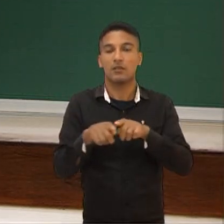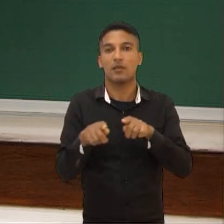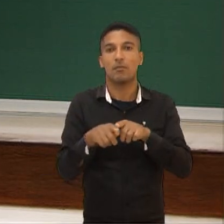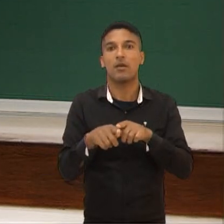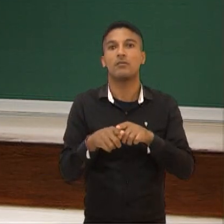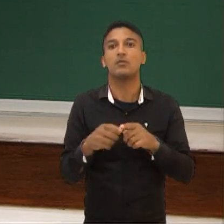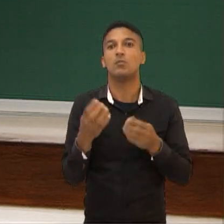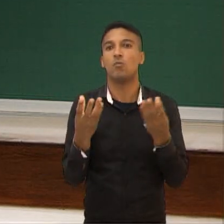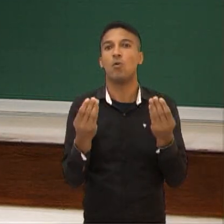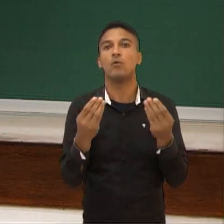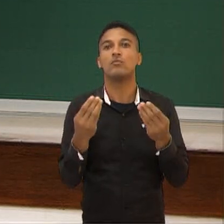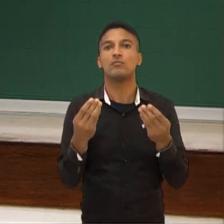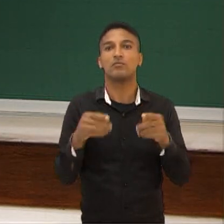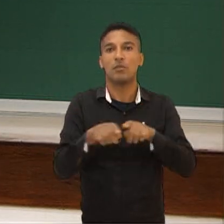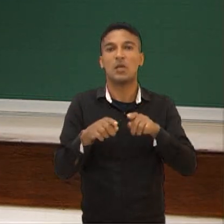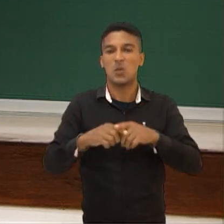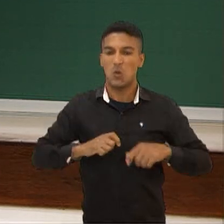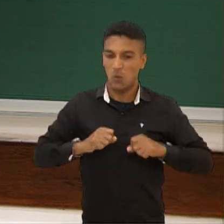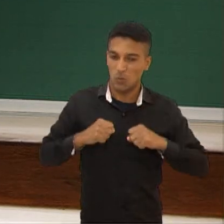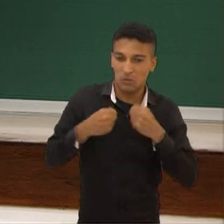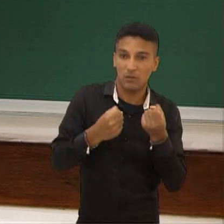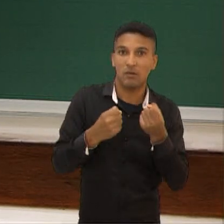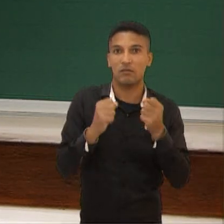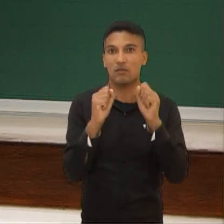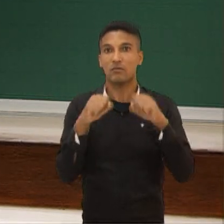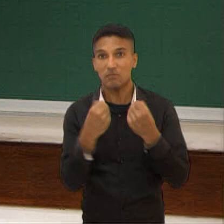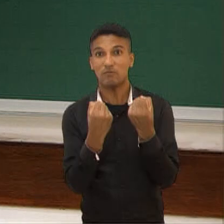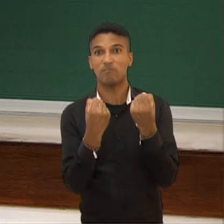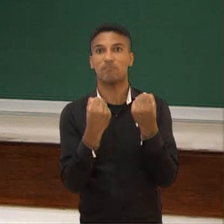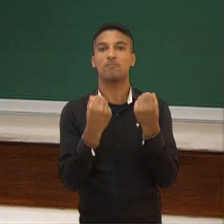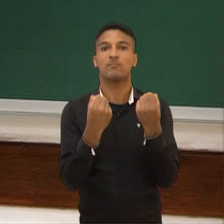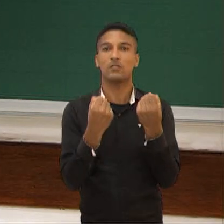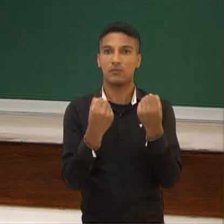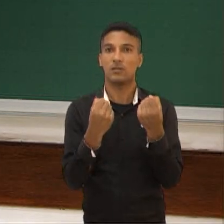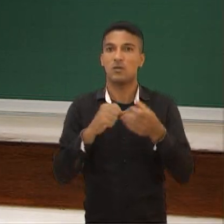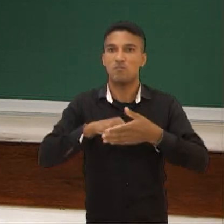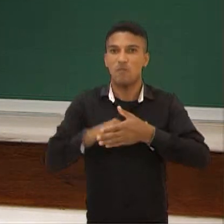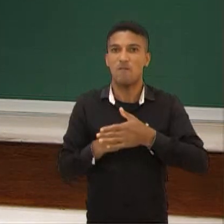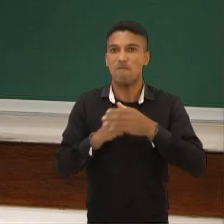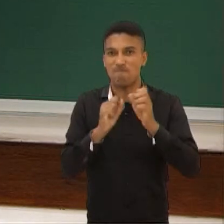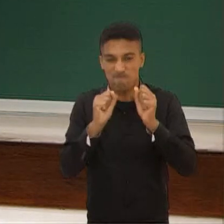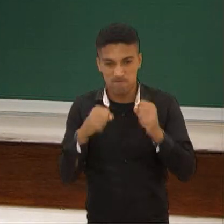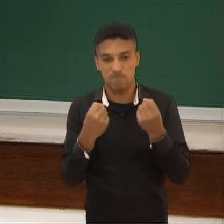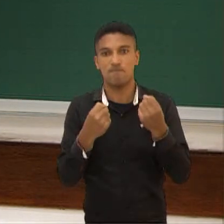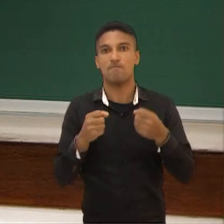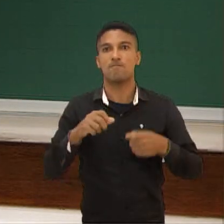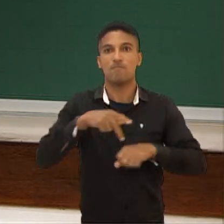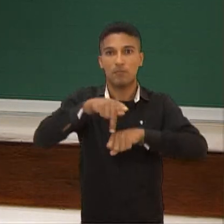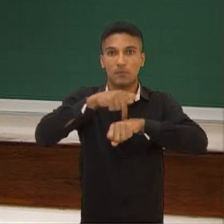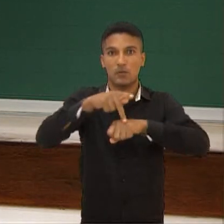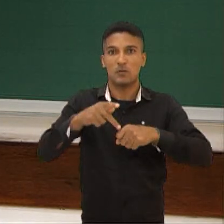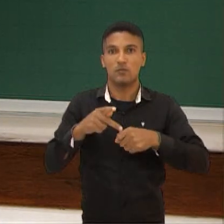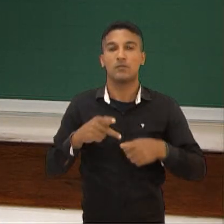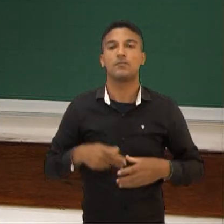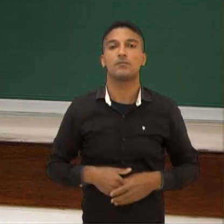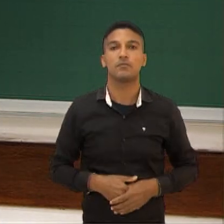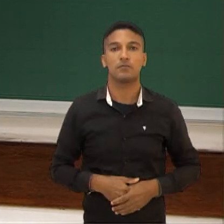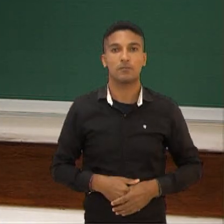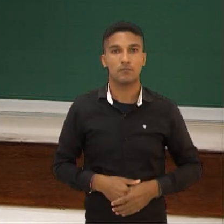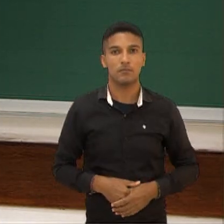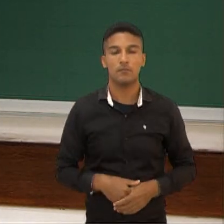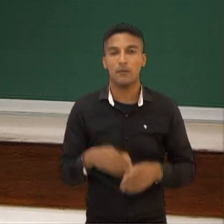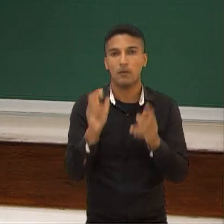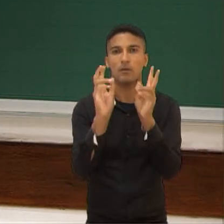pelos mártires, que lutaram para defender o país, por defender a sua gente. Na grande maioria das vezes, quando as bandeiras